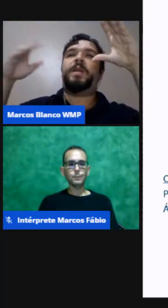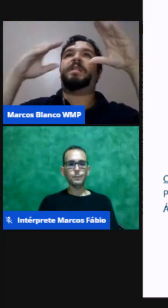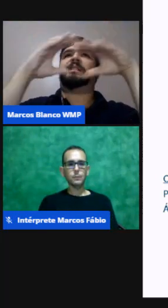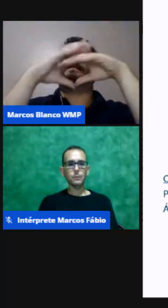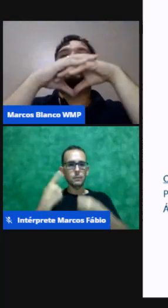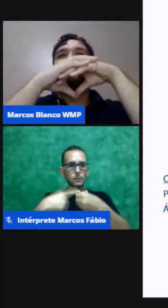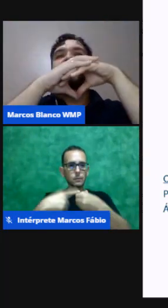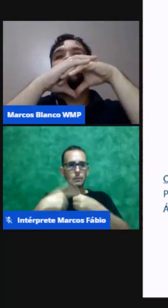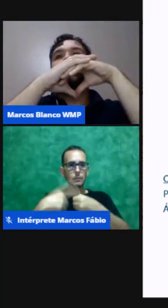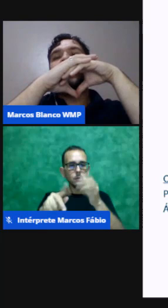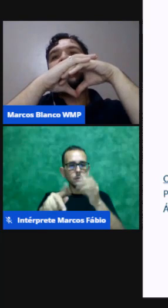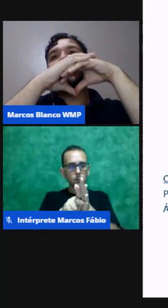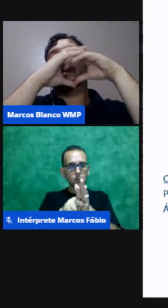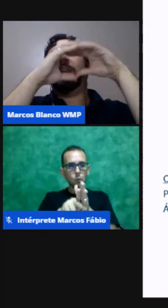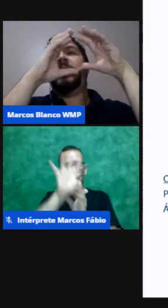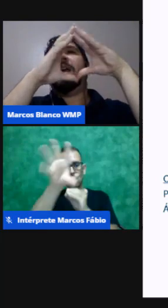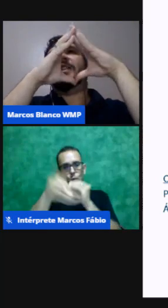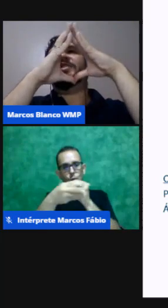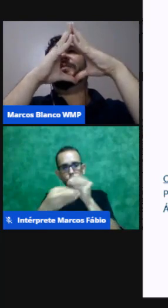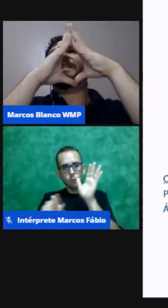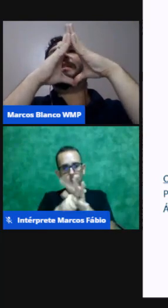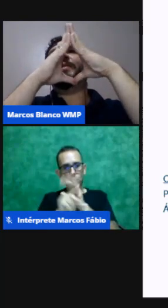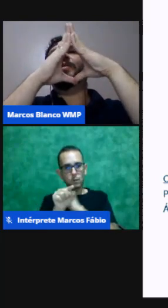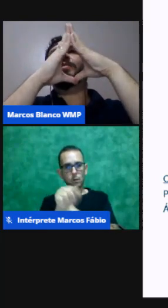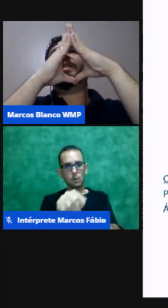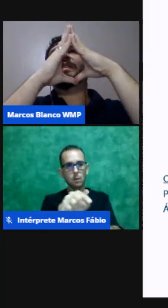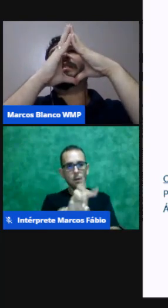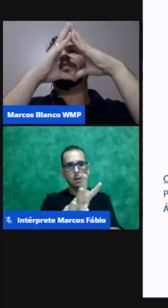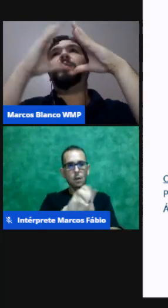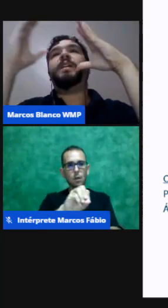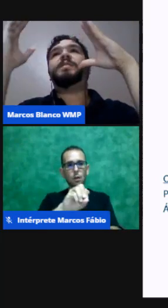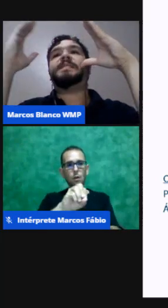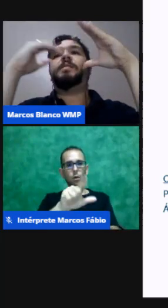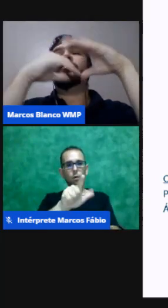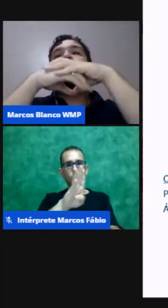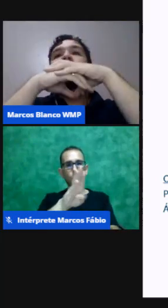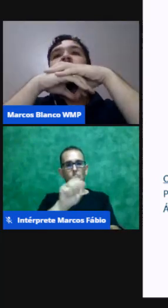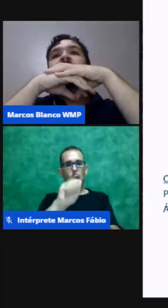município com a implementação do método Wolbachia, a gente percebeu que